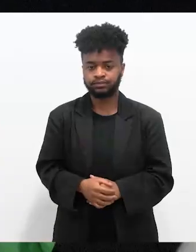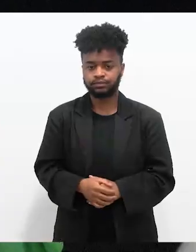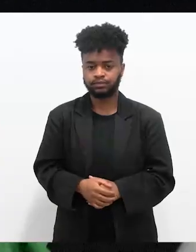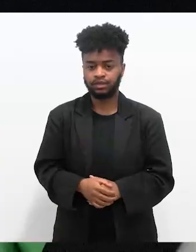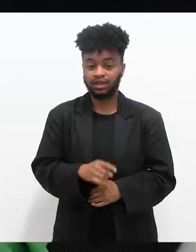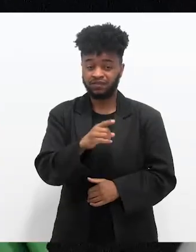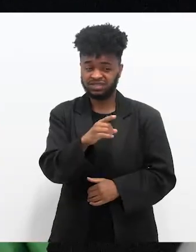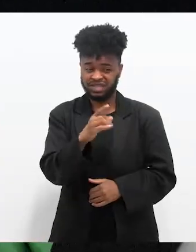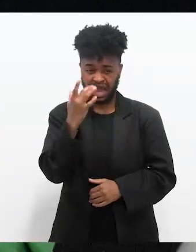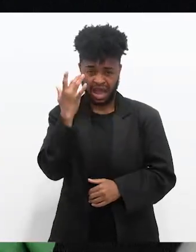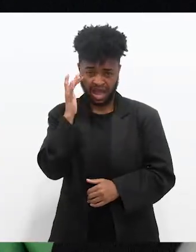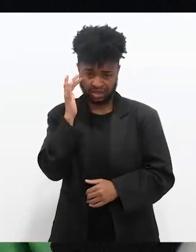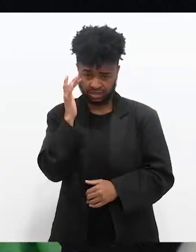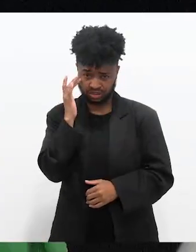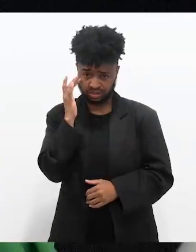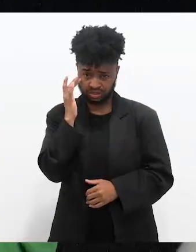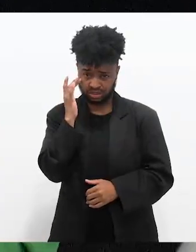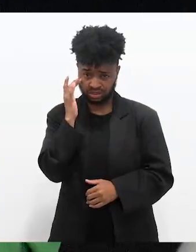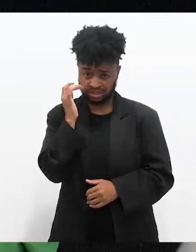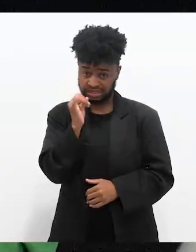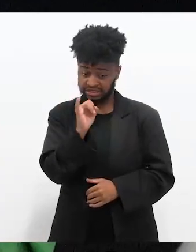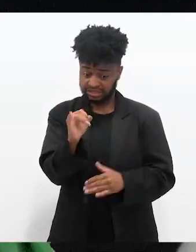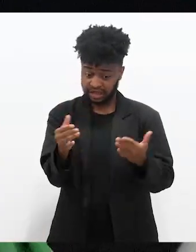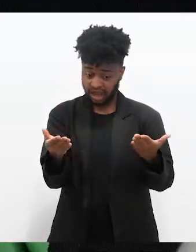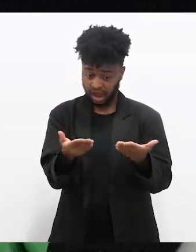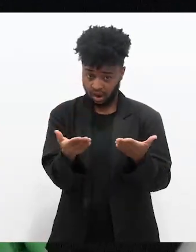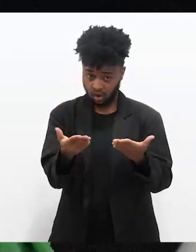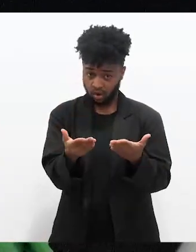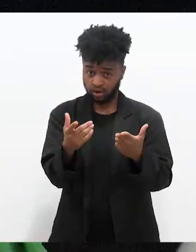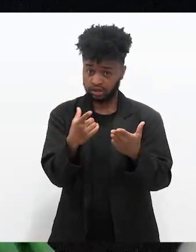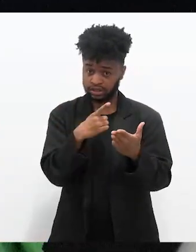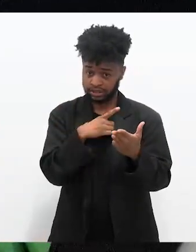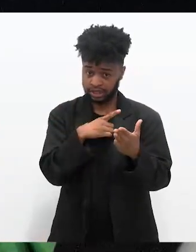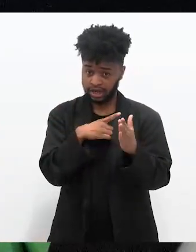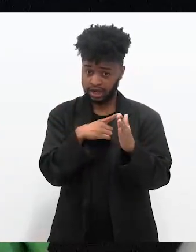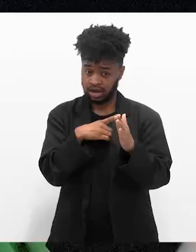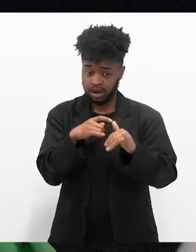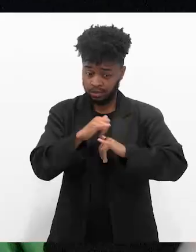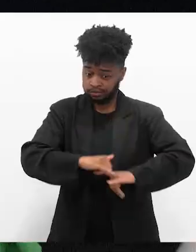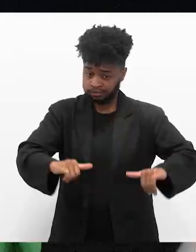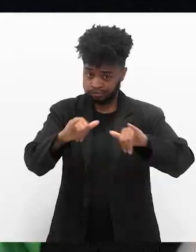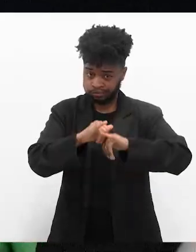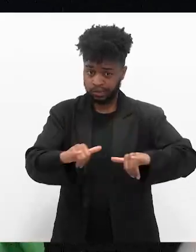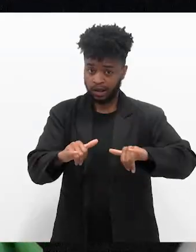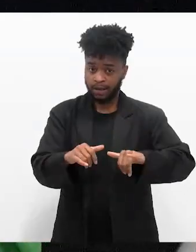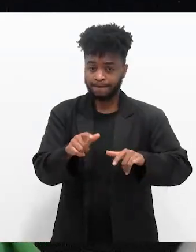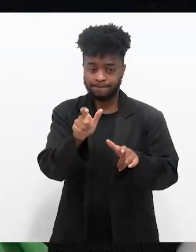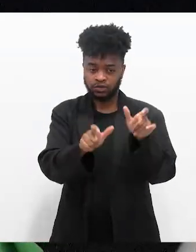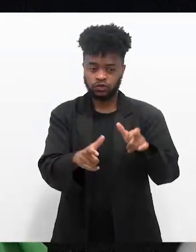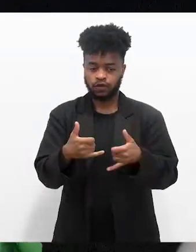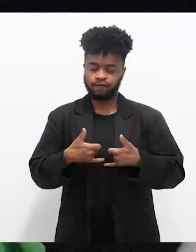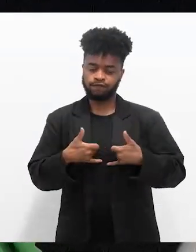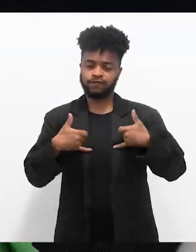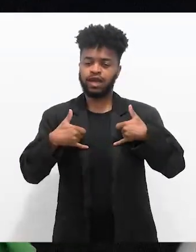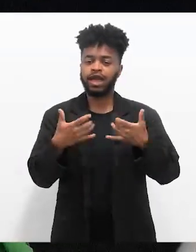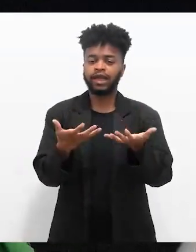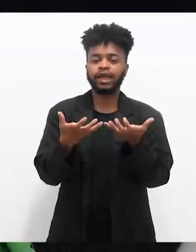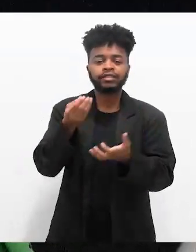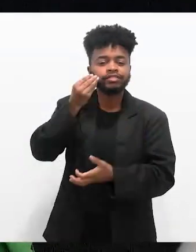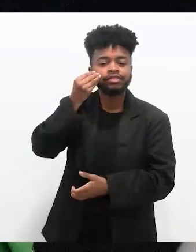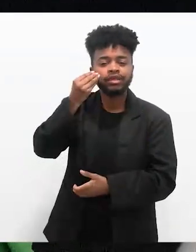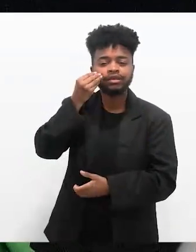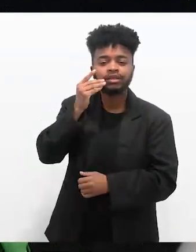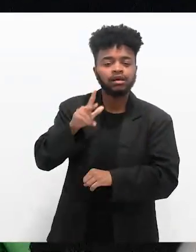Você não acha que com o enredo a vaidade vai falar mais alto, mais pessoas vão tentar